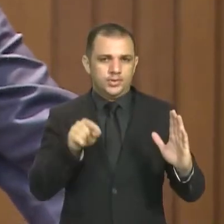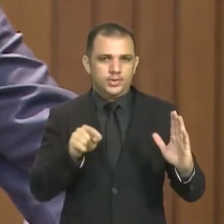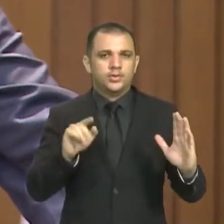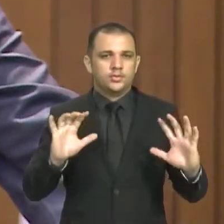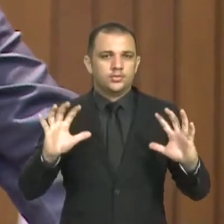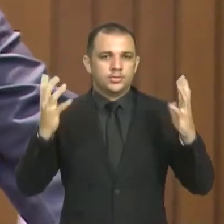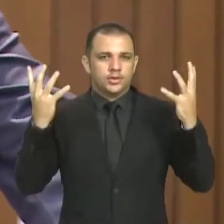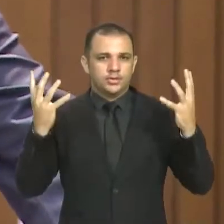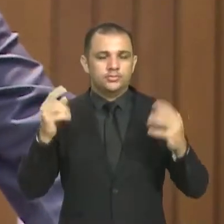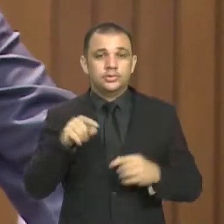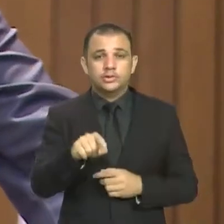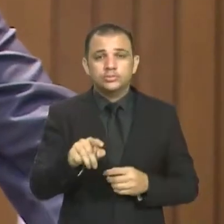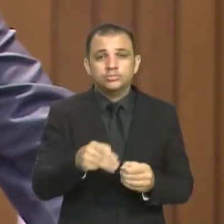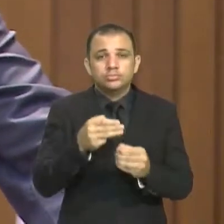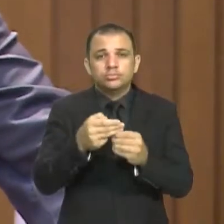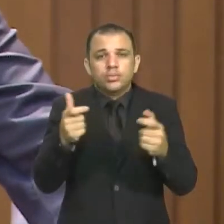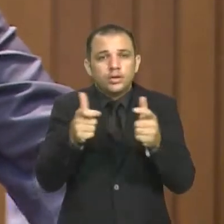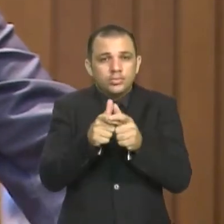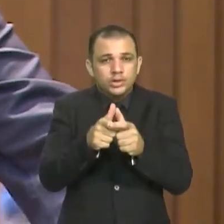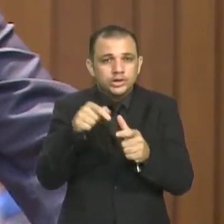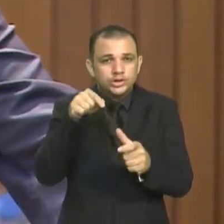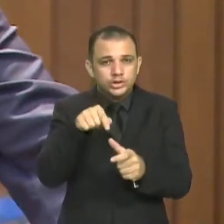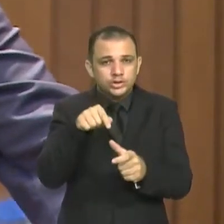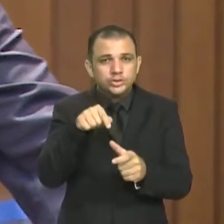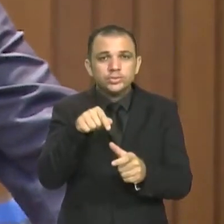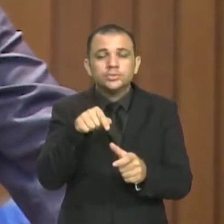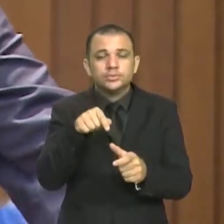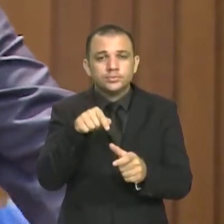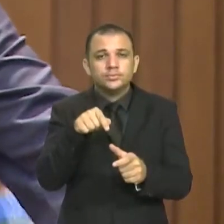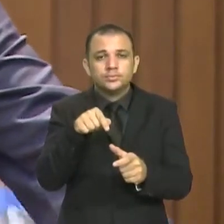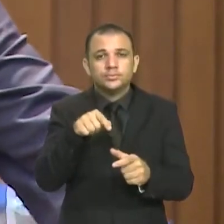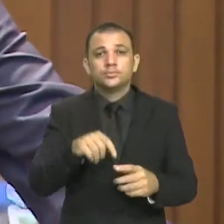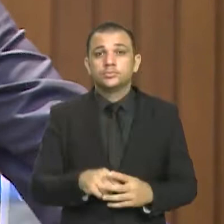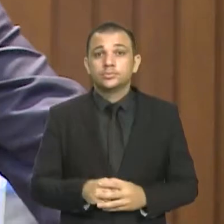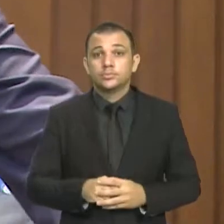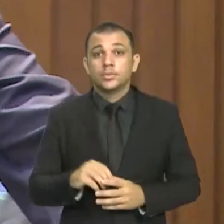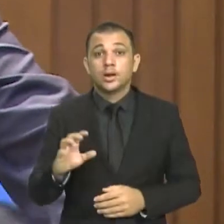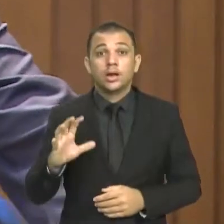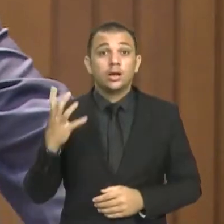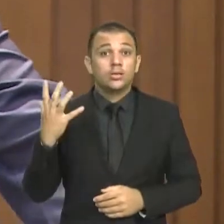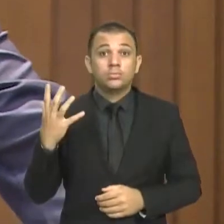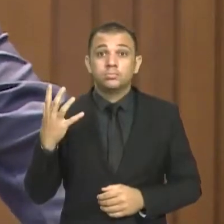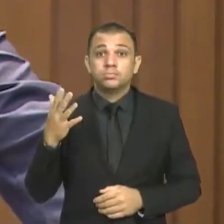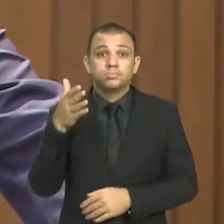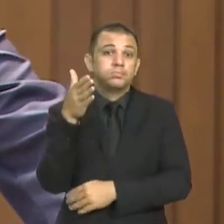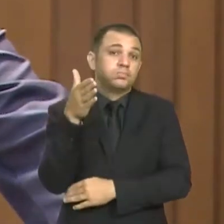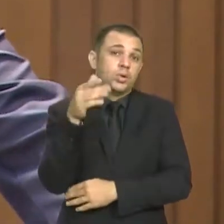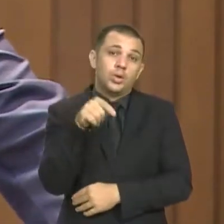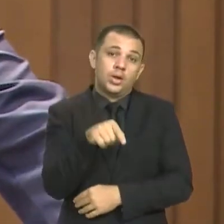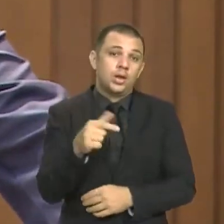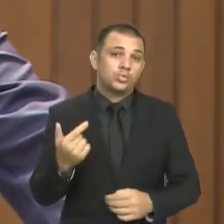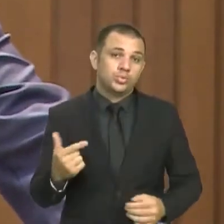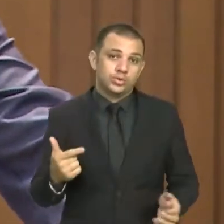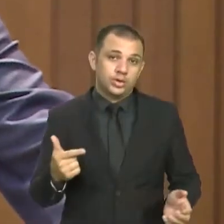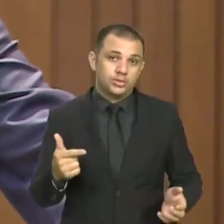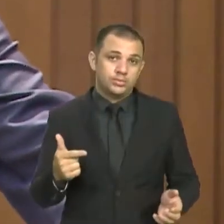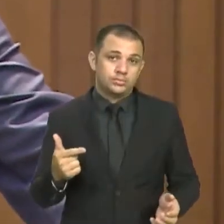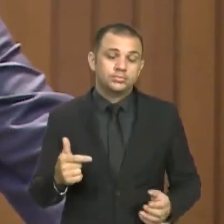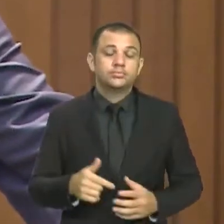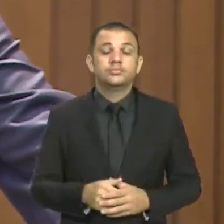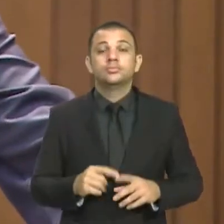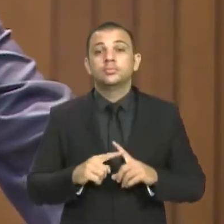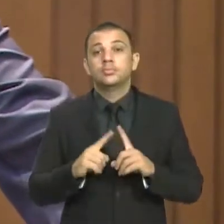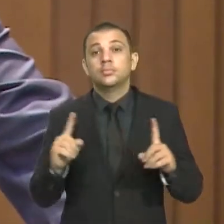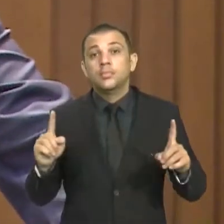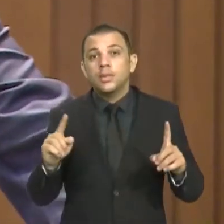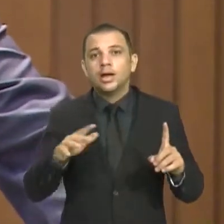uma pequena e acolhedora cidade, de repente não tendo uma rede hoteleira grande, mas os